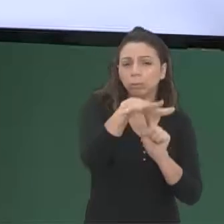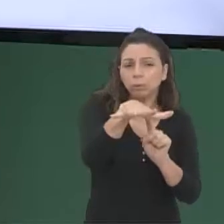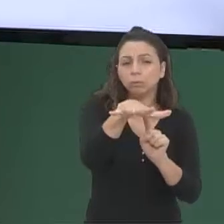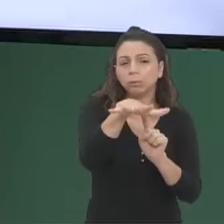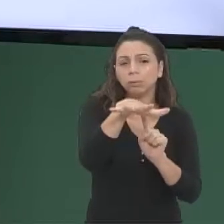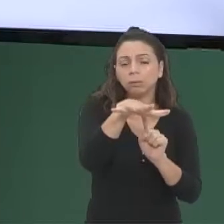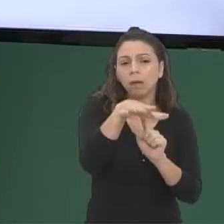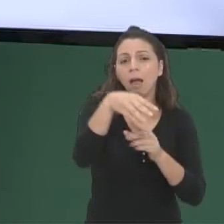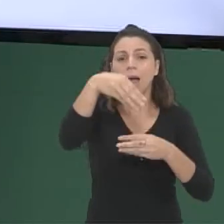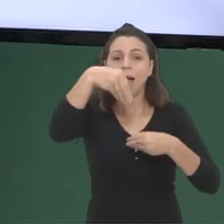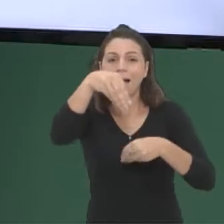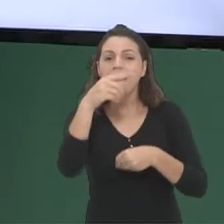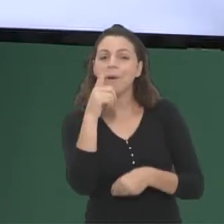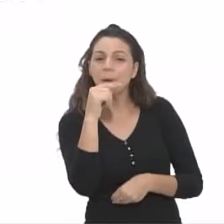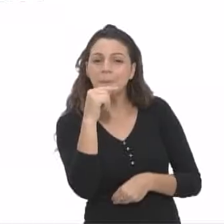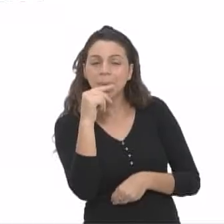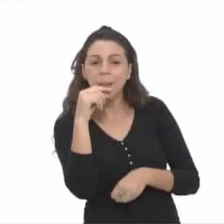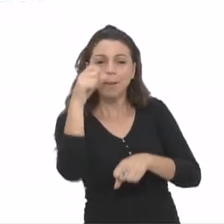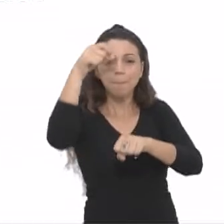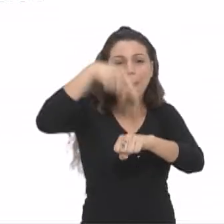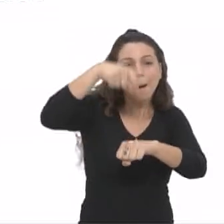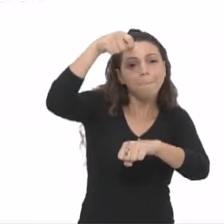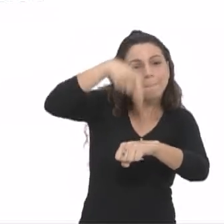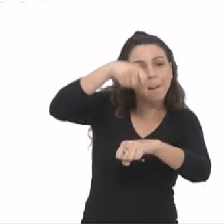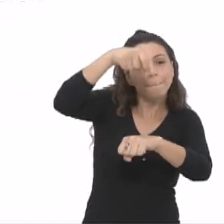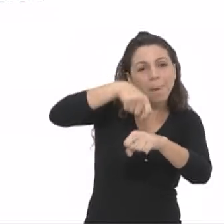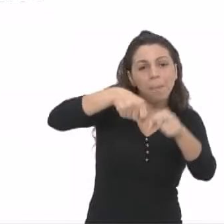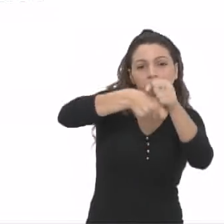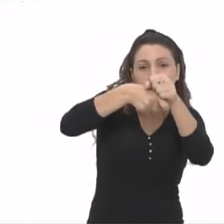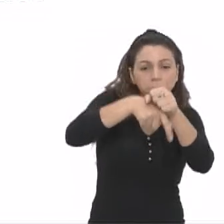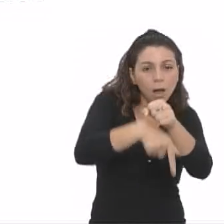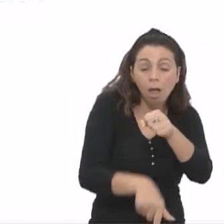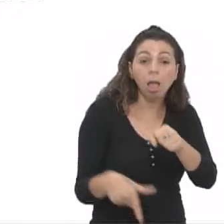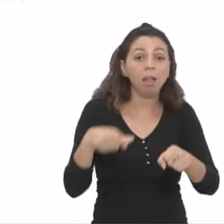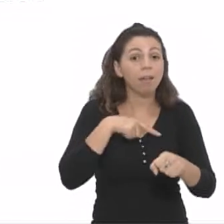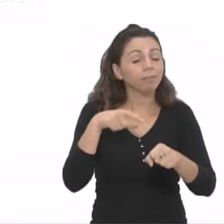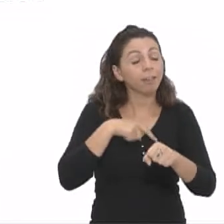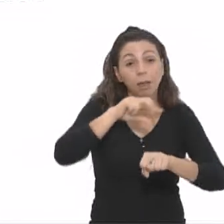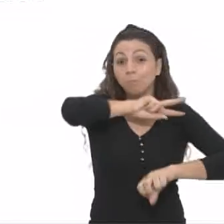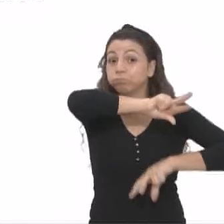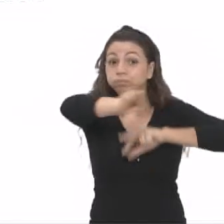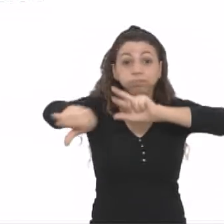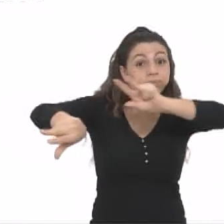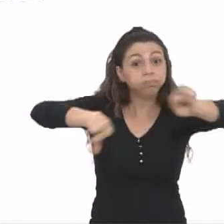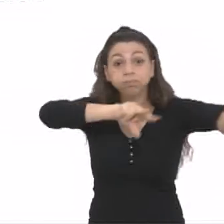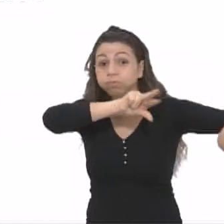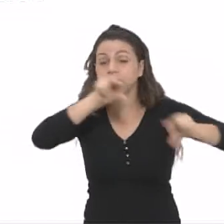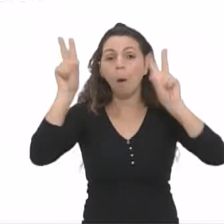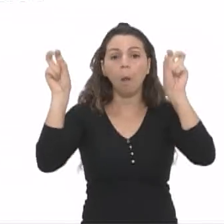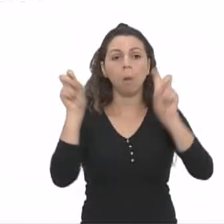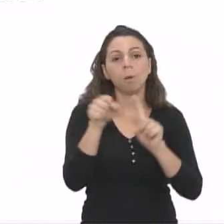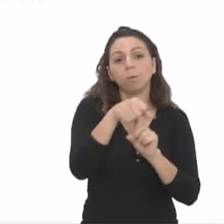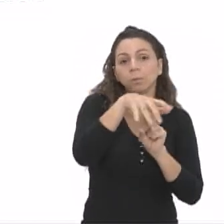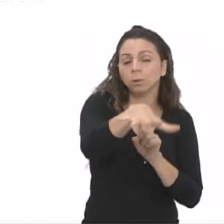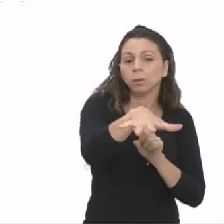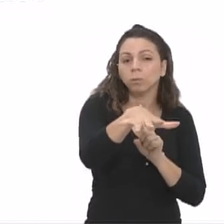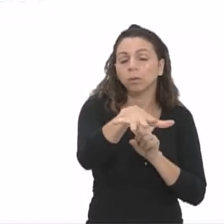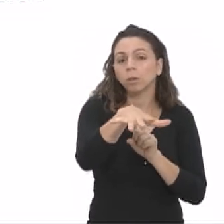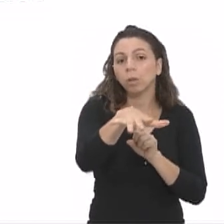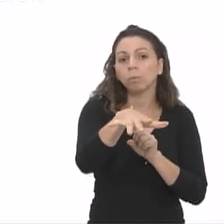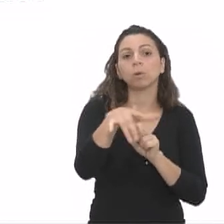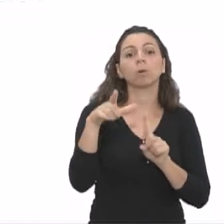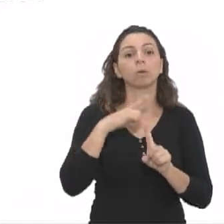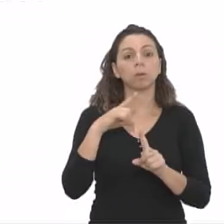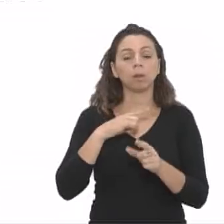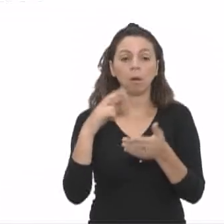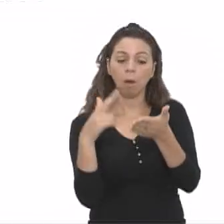água mole, pedra dura, tanto bate até que fura? Existem uma infinidade de ditados populares. Então eu trouxe para vocês uma reportagem da